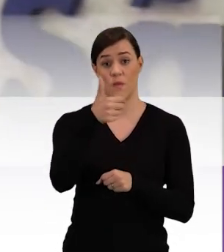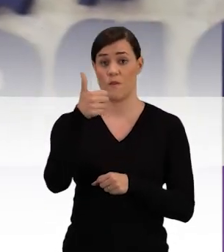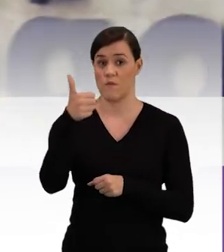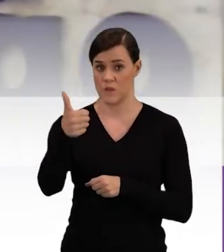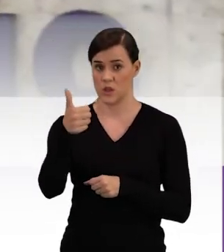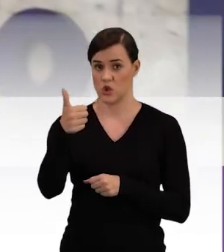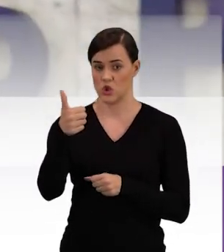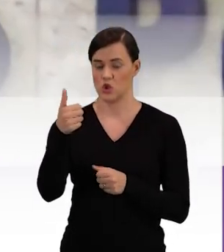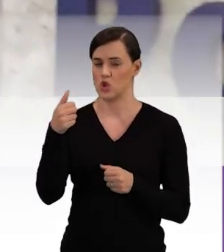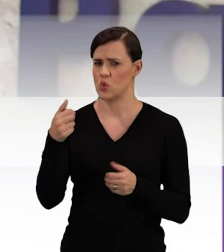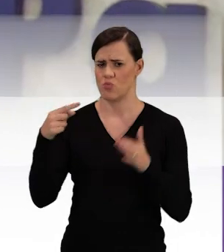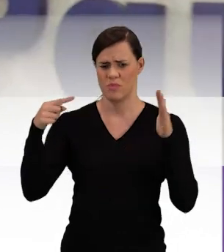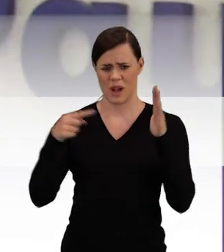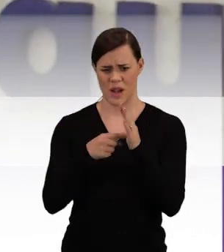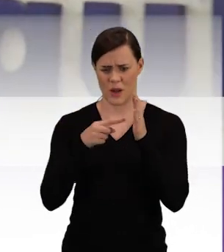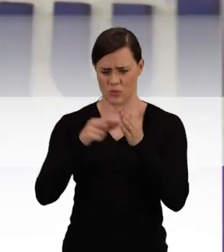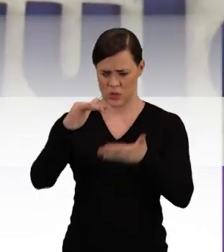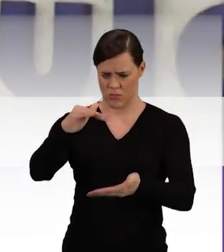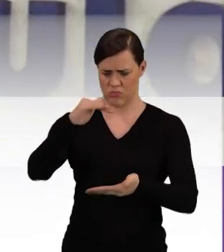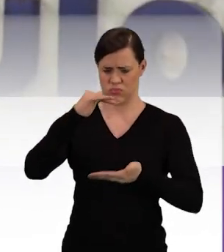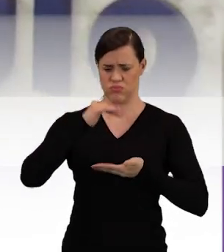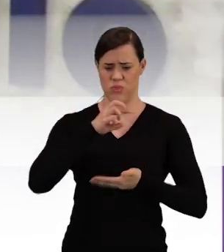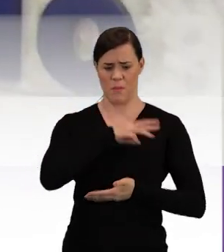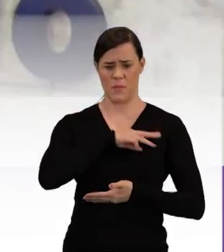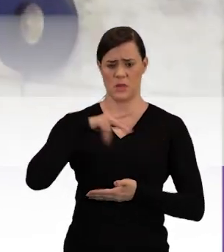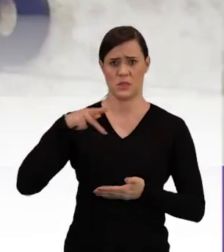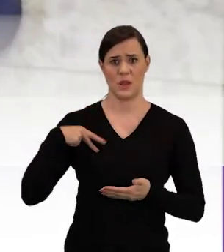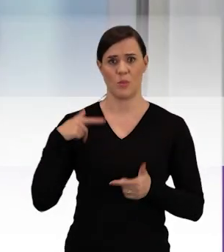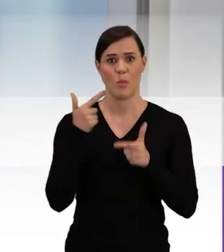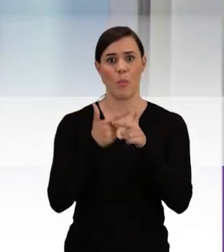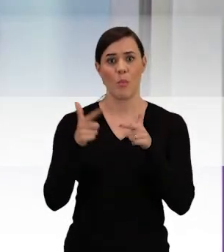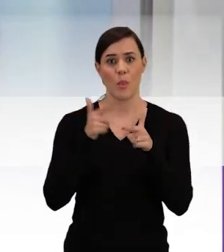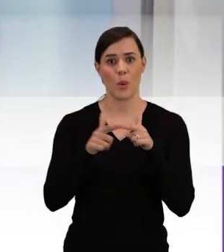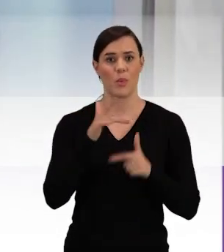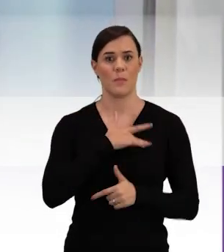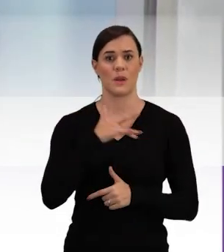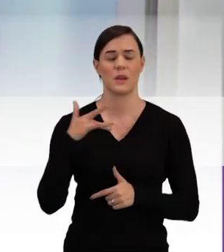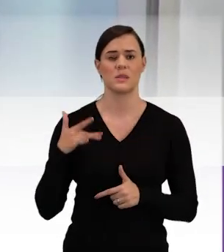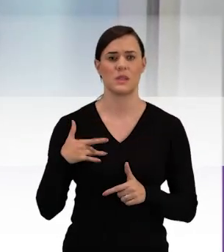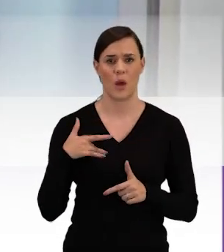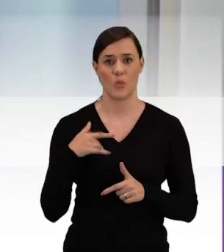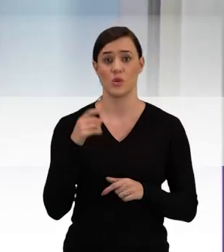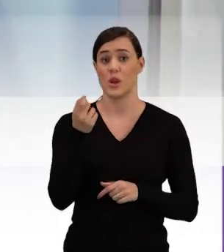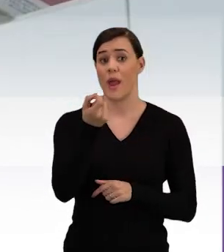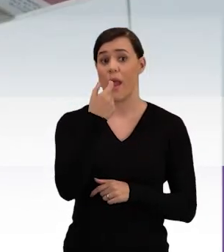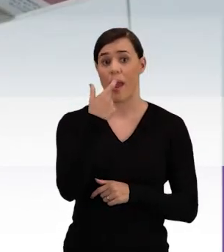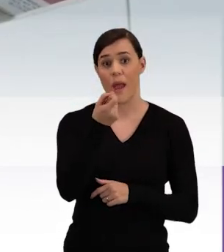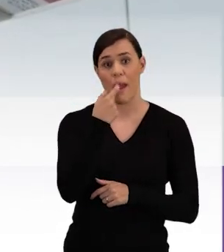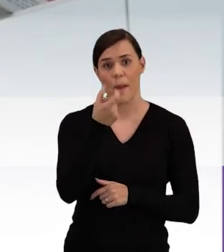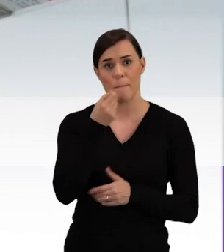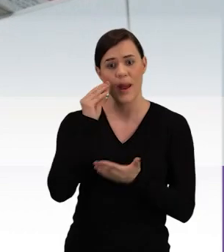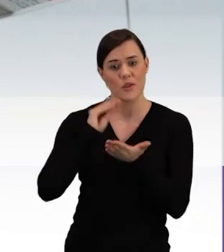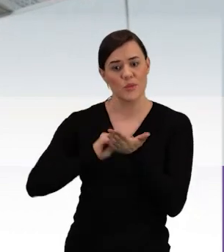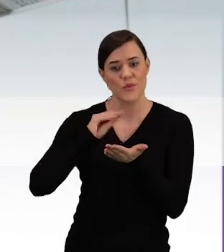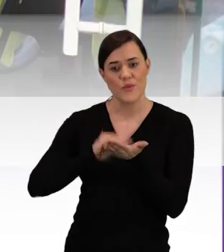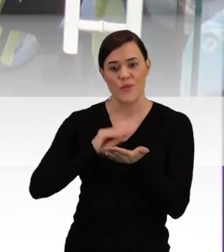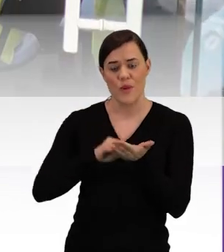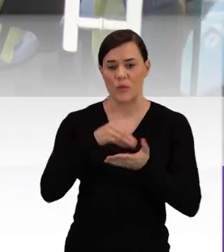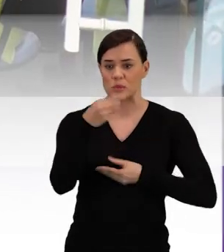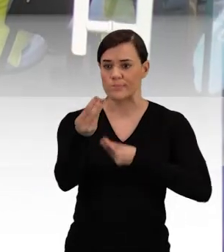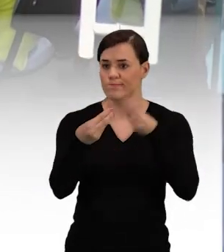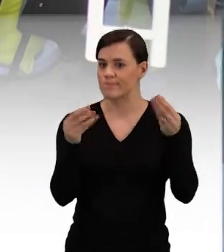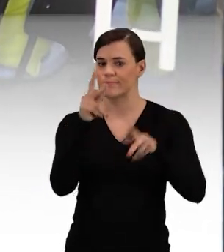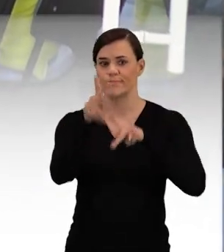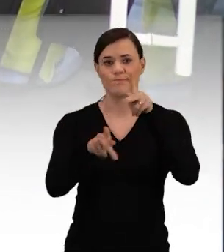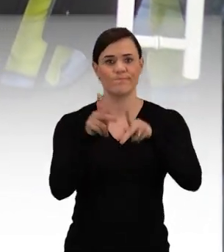denúncias chegam ao Ministério Público apontando uma crise na saúde. São remédios essenciais que não têm sido distribuídos